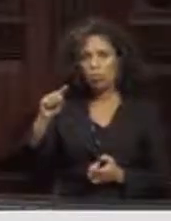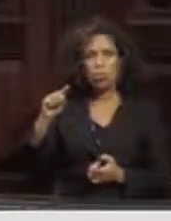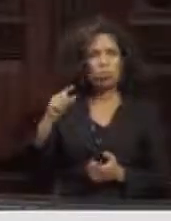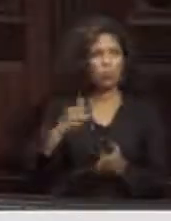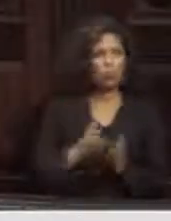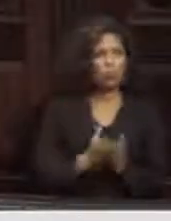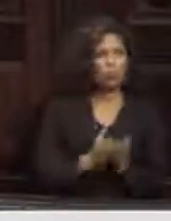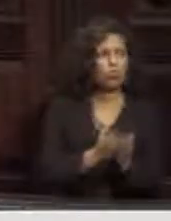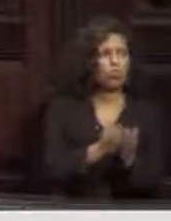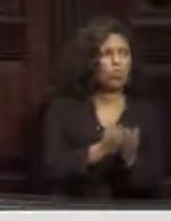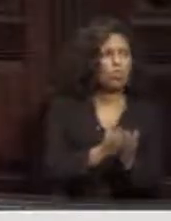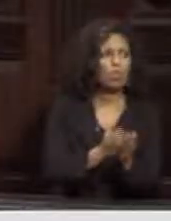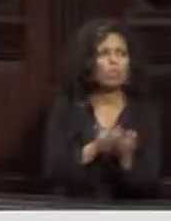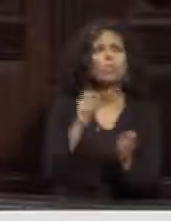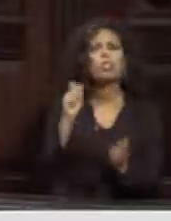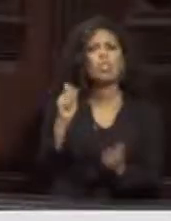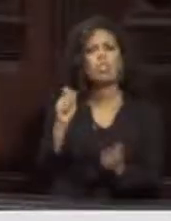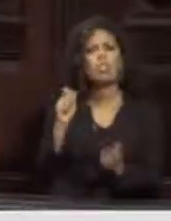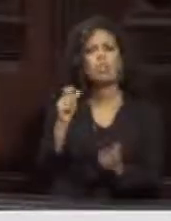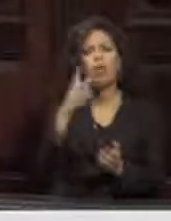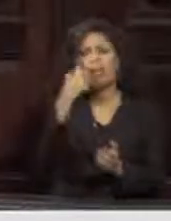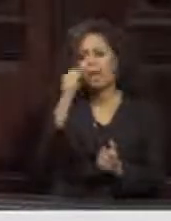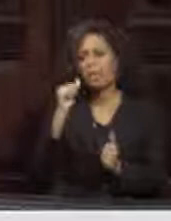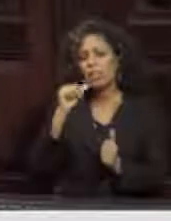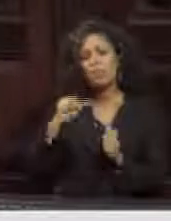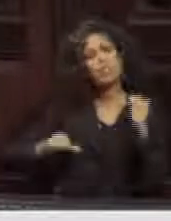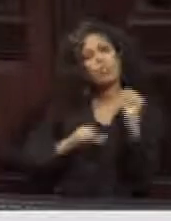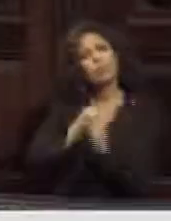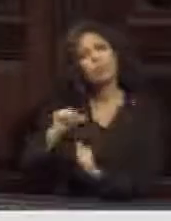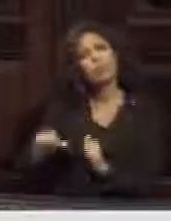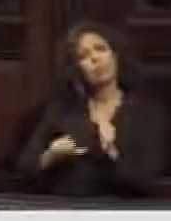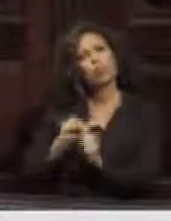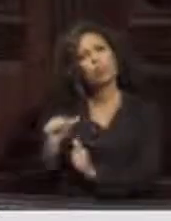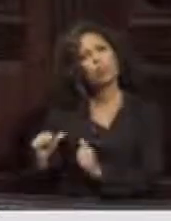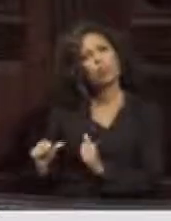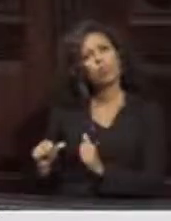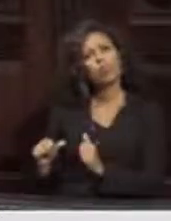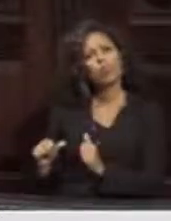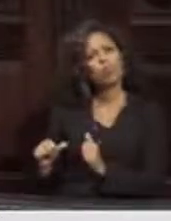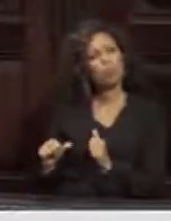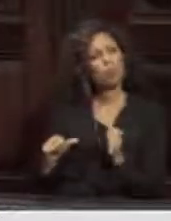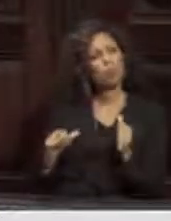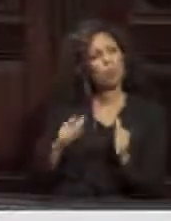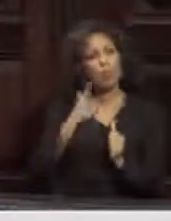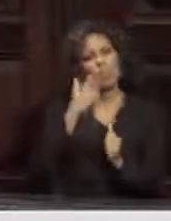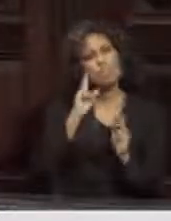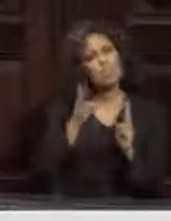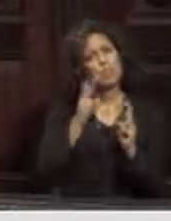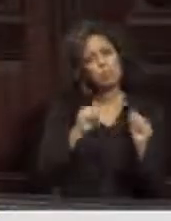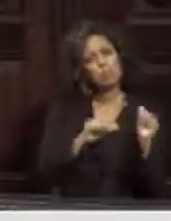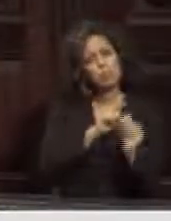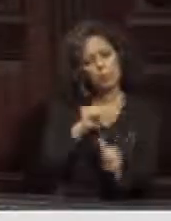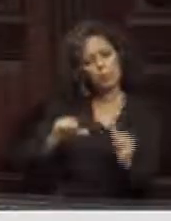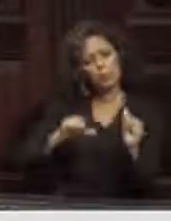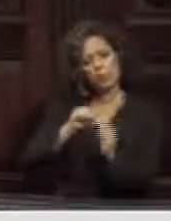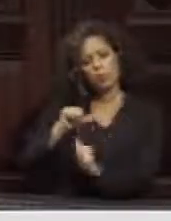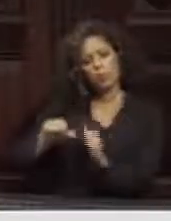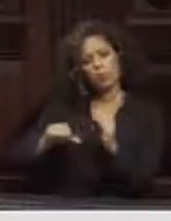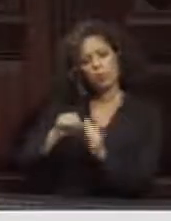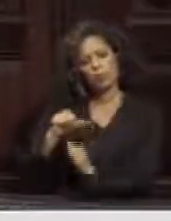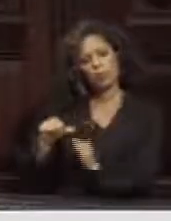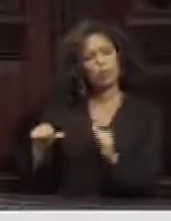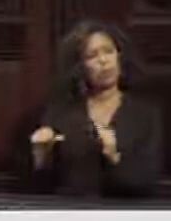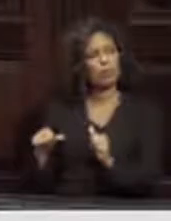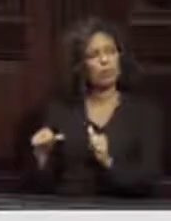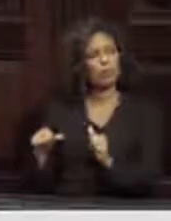querer fazer a toque de caixa, a nova licitação das barcas. Agora, sem qualquer